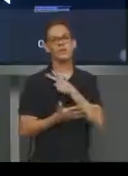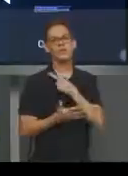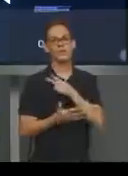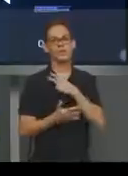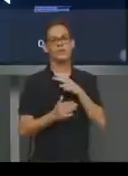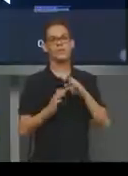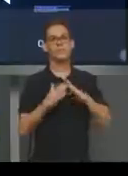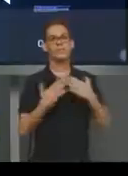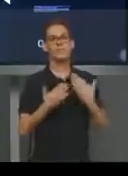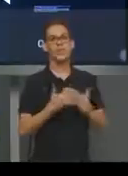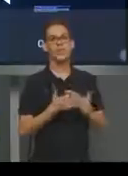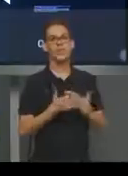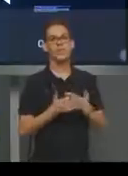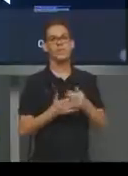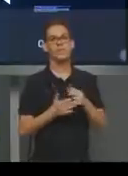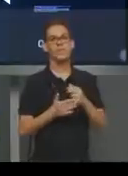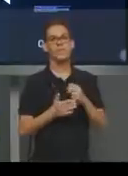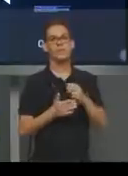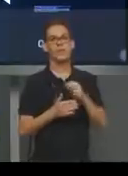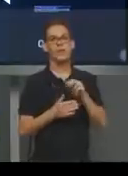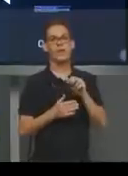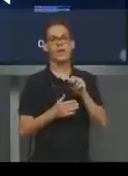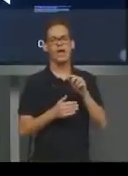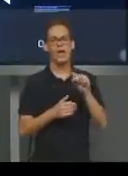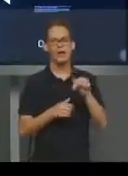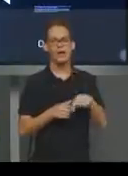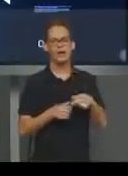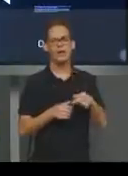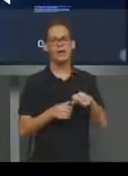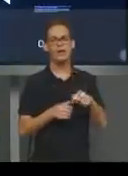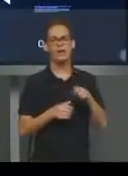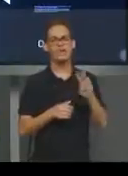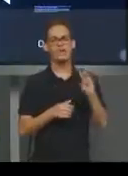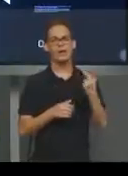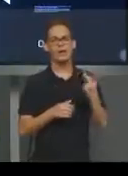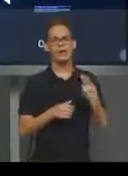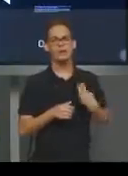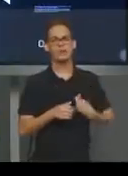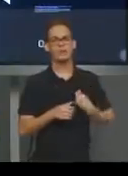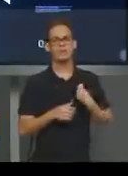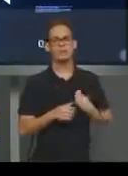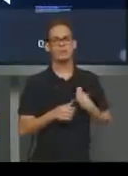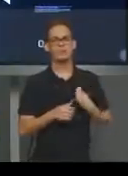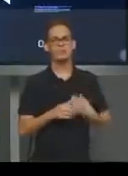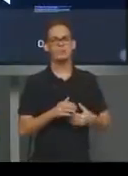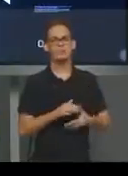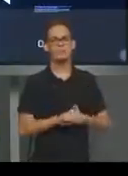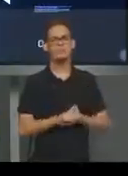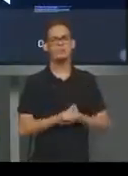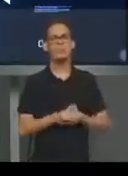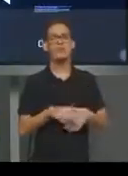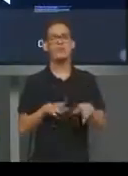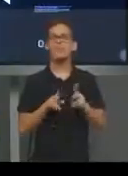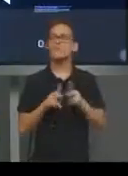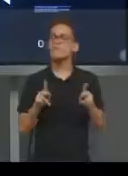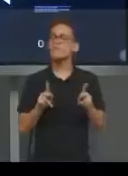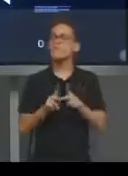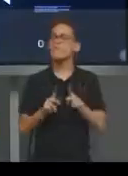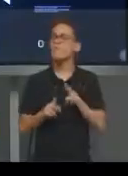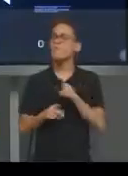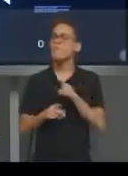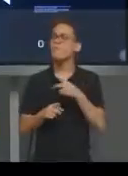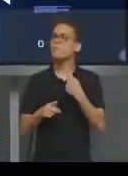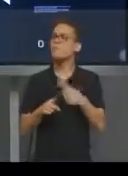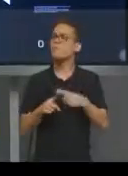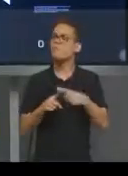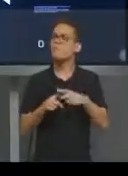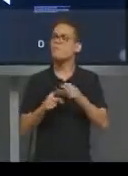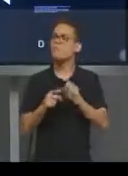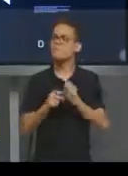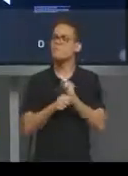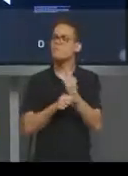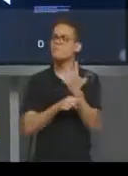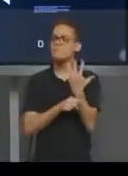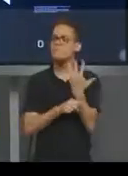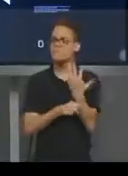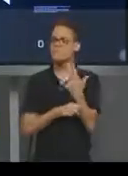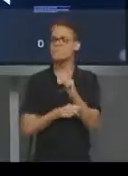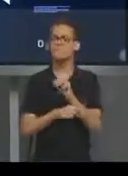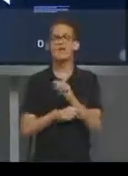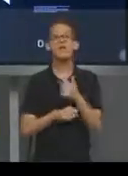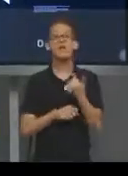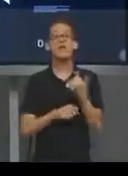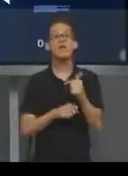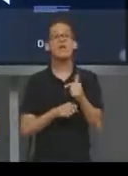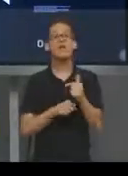Escola Estadual Professor Afonso Neves. A Rosiane também participa muito aqui com a gente. Professor Vinícius, por que as plantas